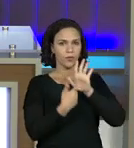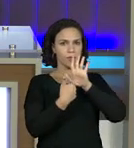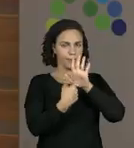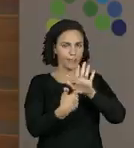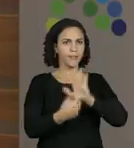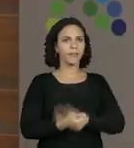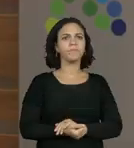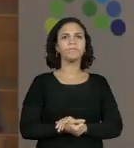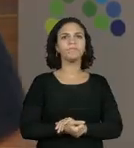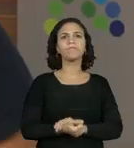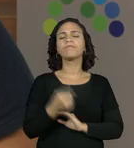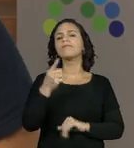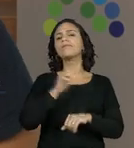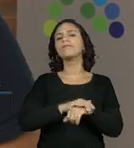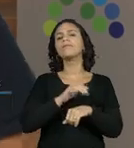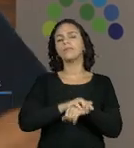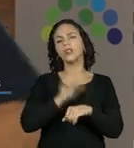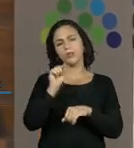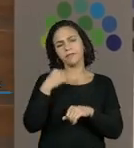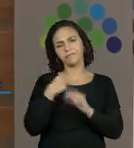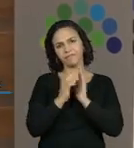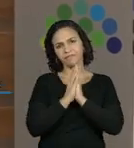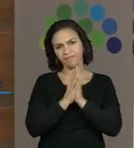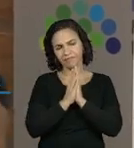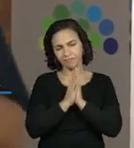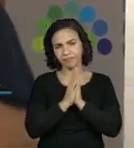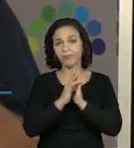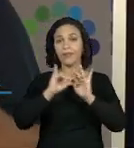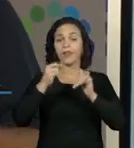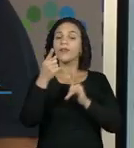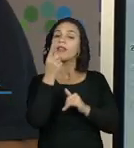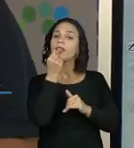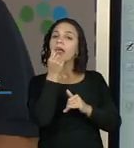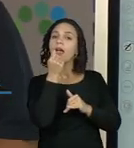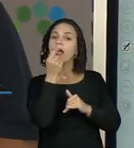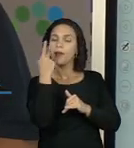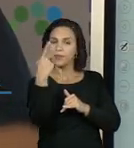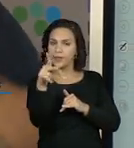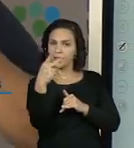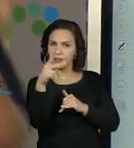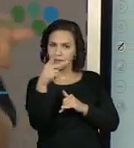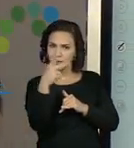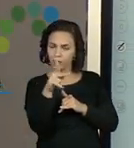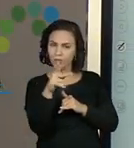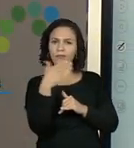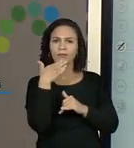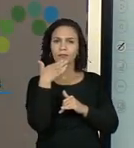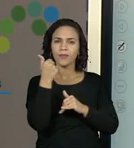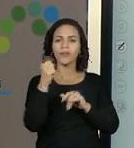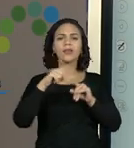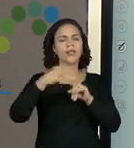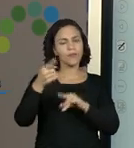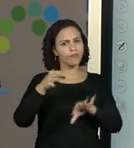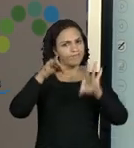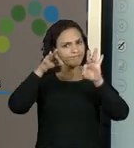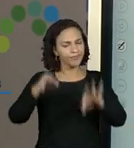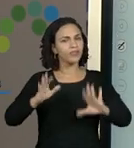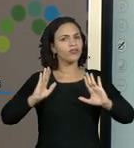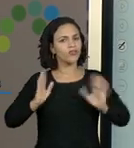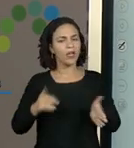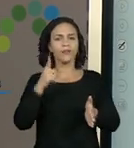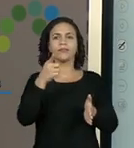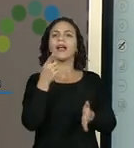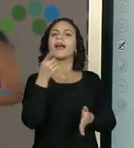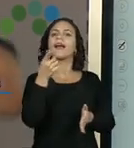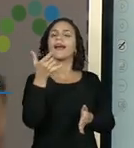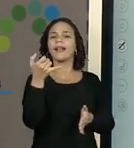vocês façam, turminha, por gentileza, já separa o lápis, tá? De preferência de lápis, e depois, quando você tiver certeza, você passa a caneta,